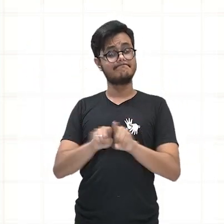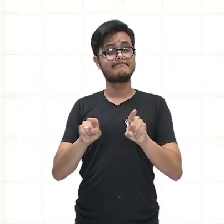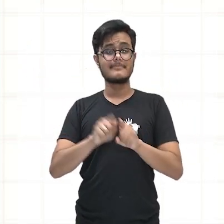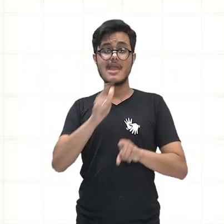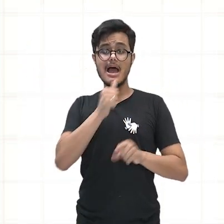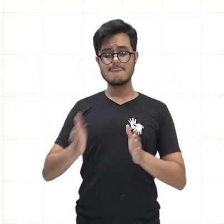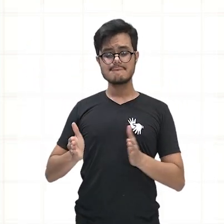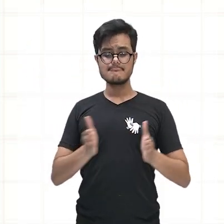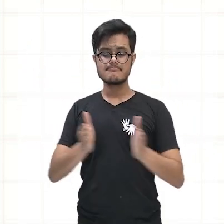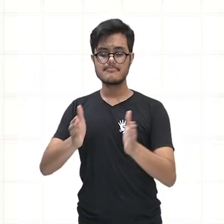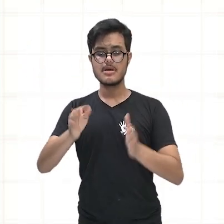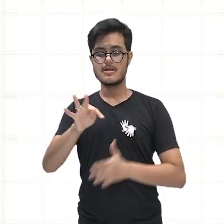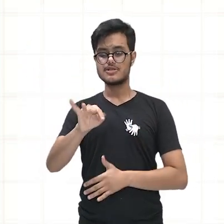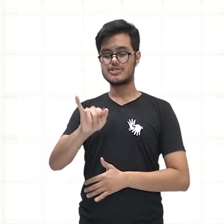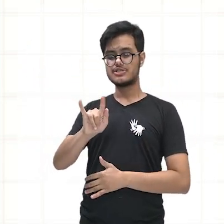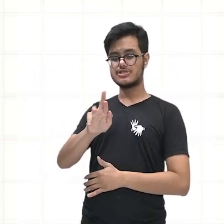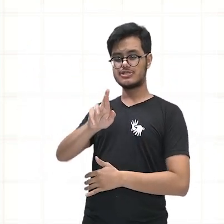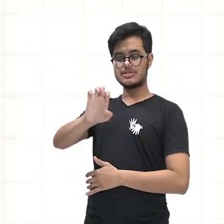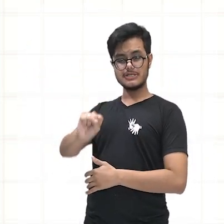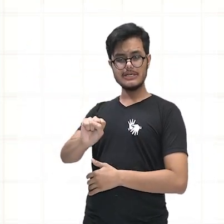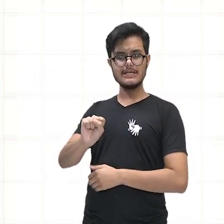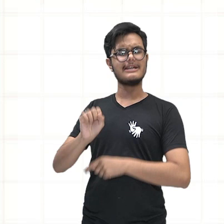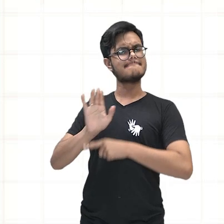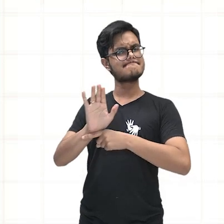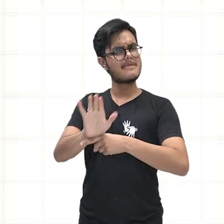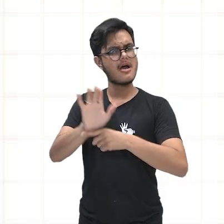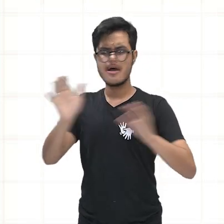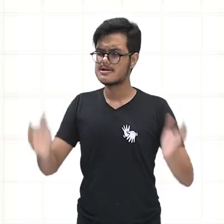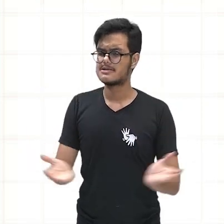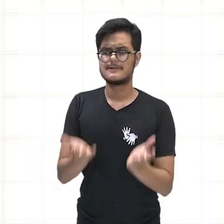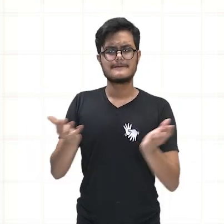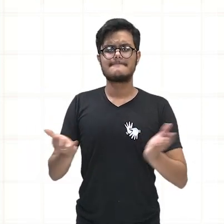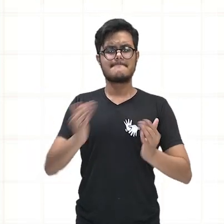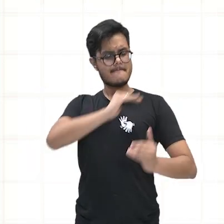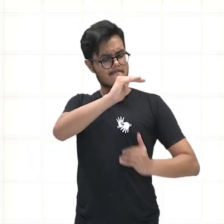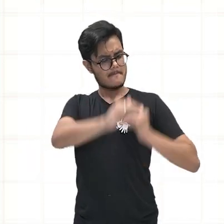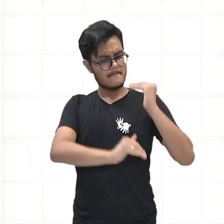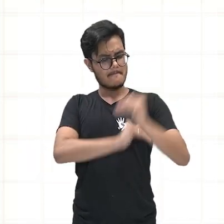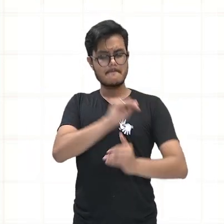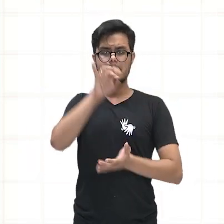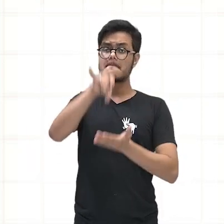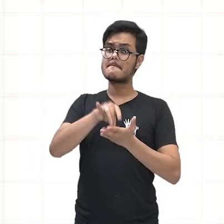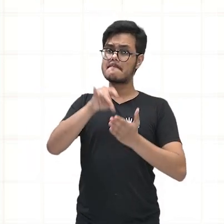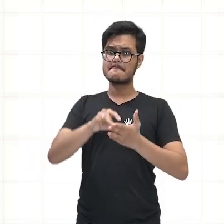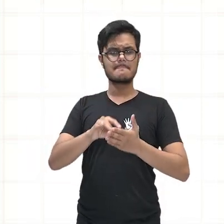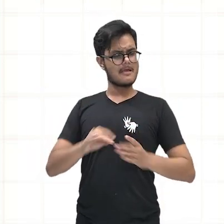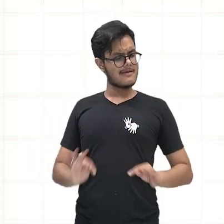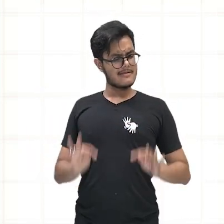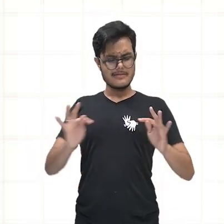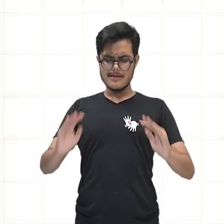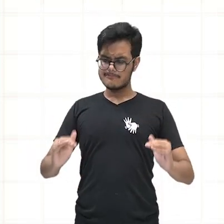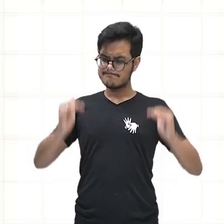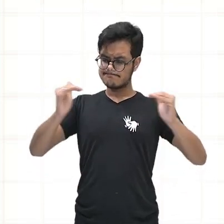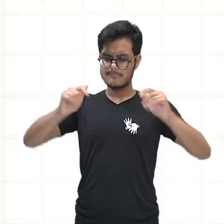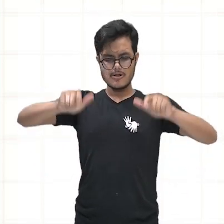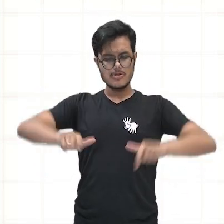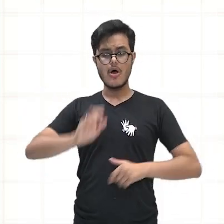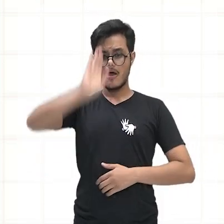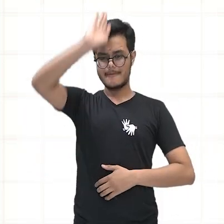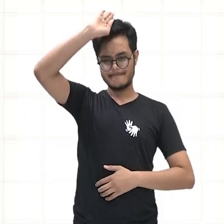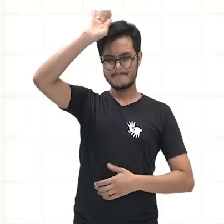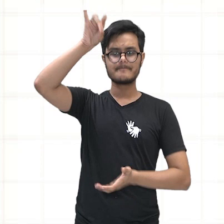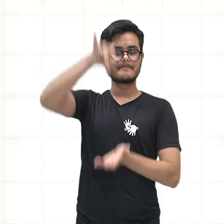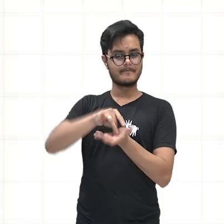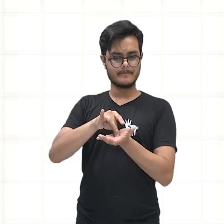turminha acabaram contribuindo para o desenvolvimento e o avanço da cidade de Roma que estava